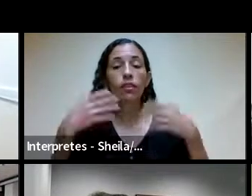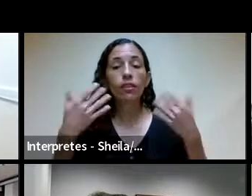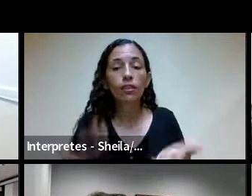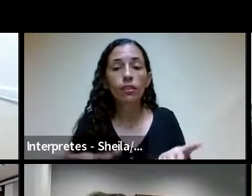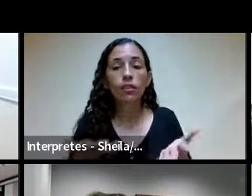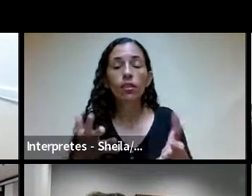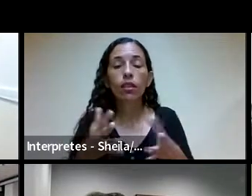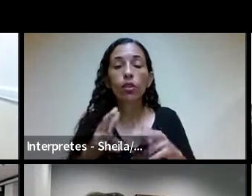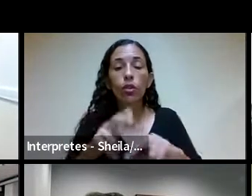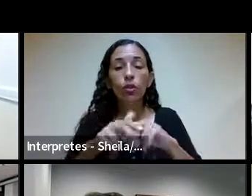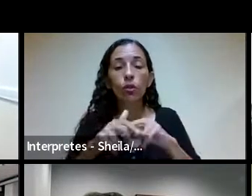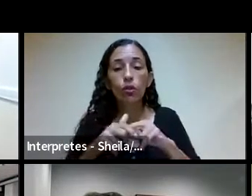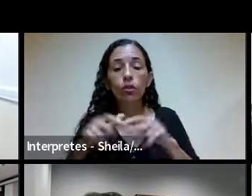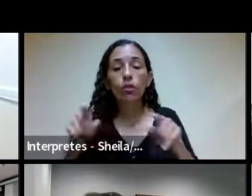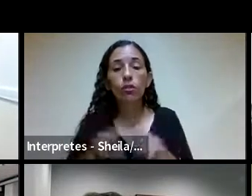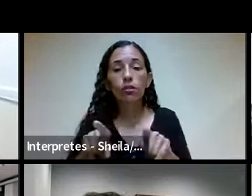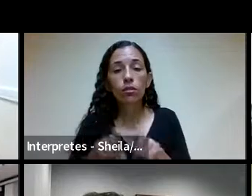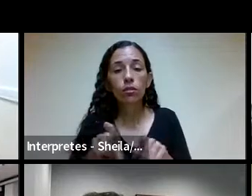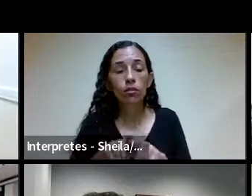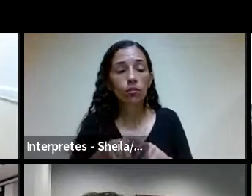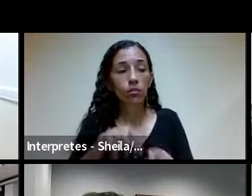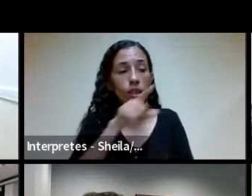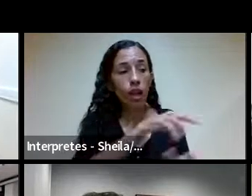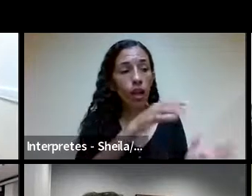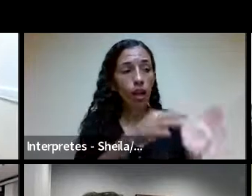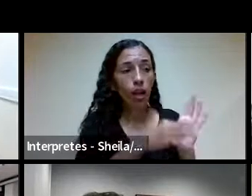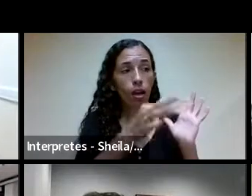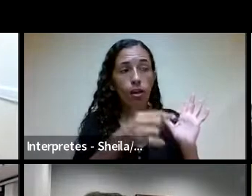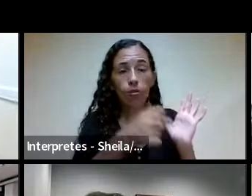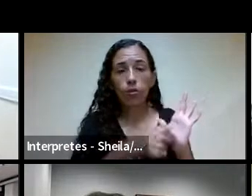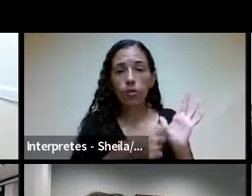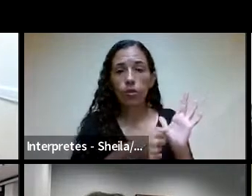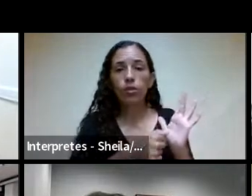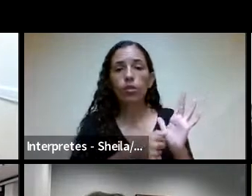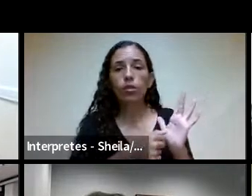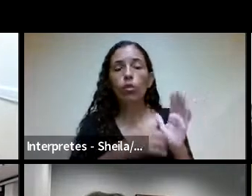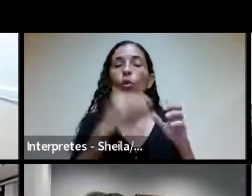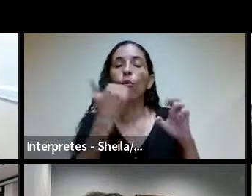Destaque a citação da requerente através do e-mail